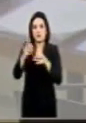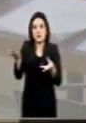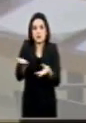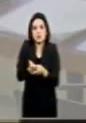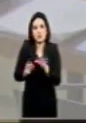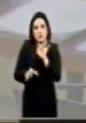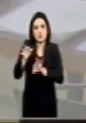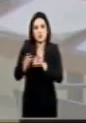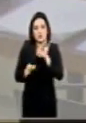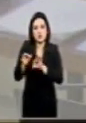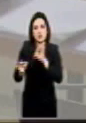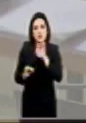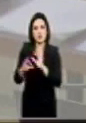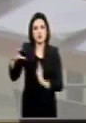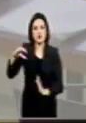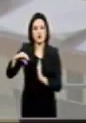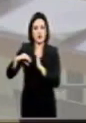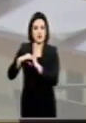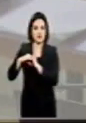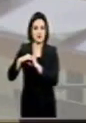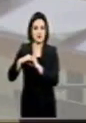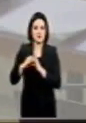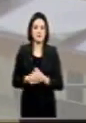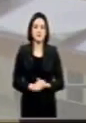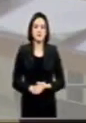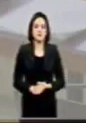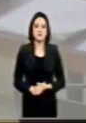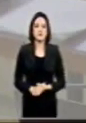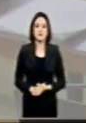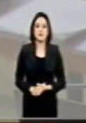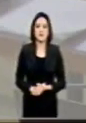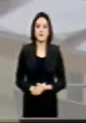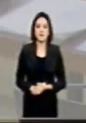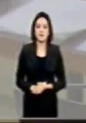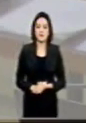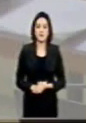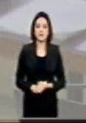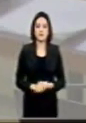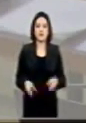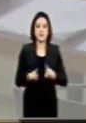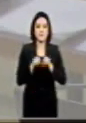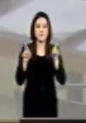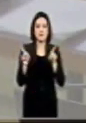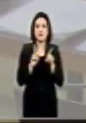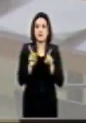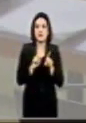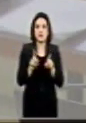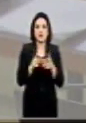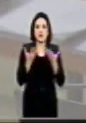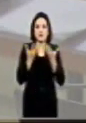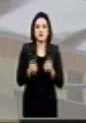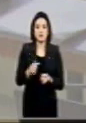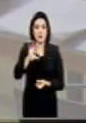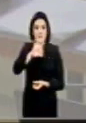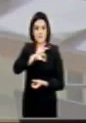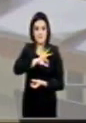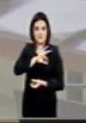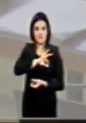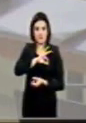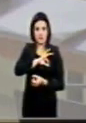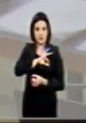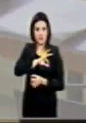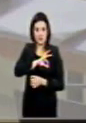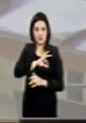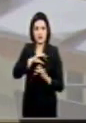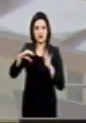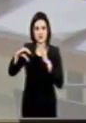com toda a vênia da compreensão em sentido diverso, mas não se coloca na hipótese de policiais legislativos, eis